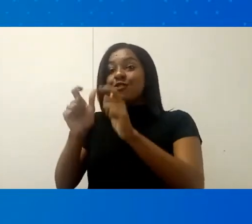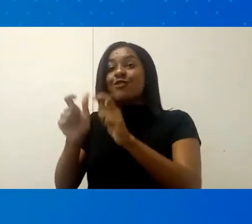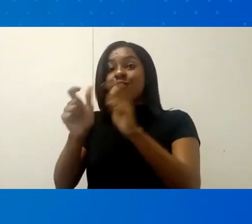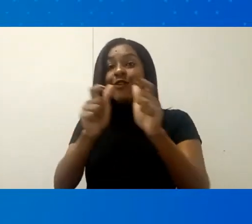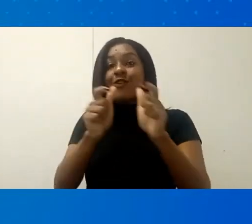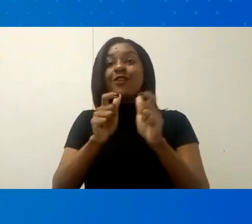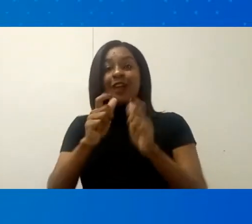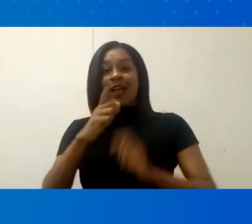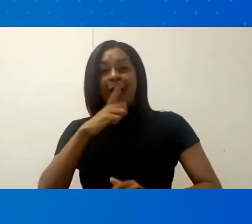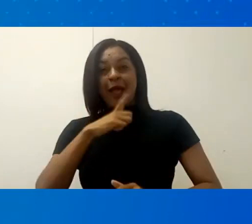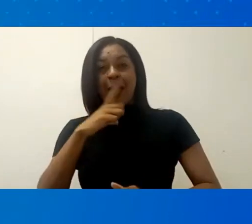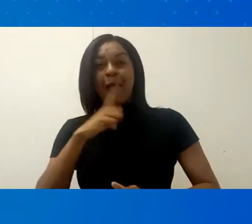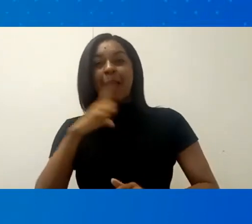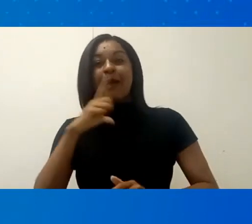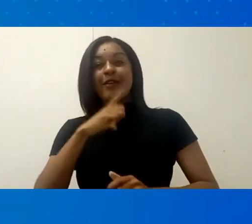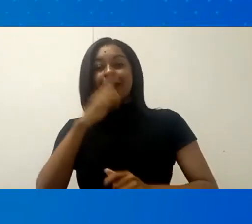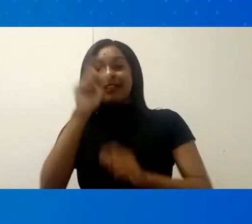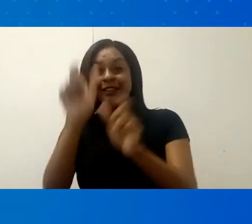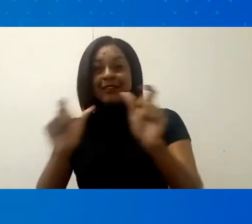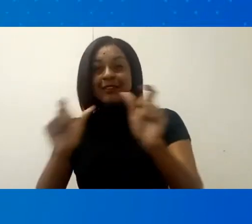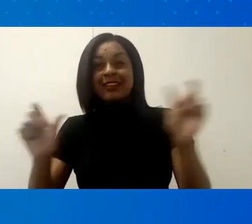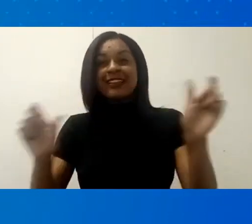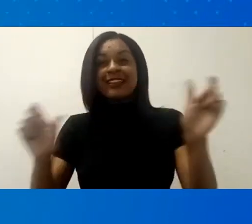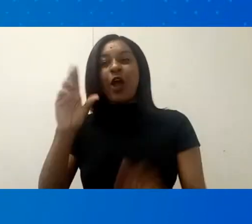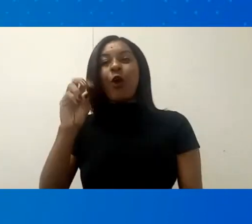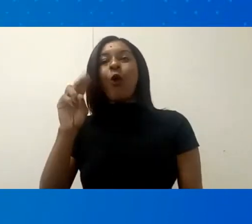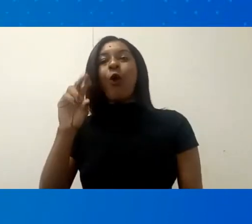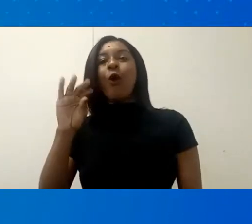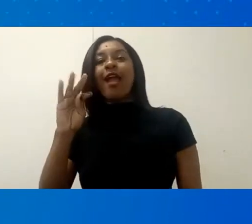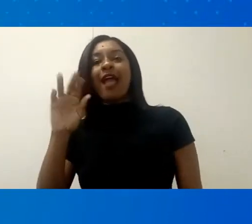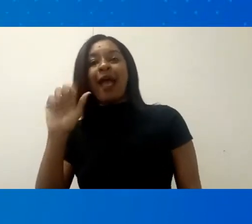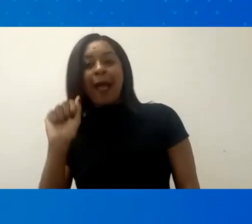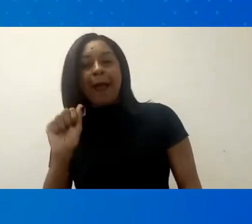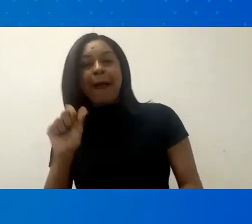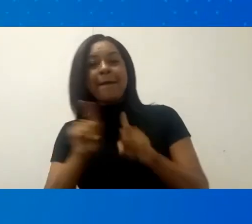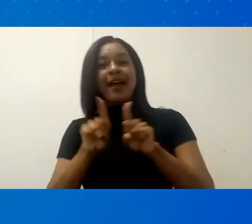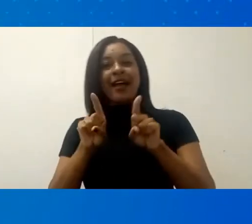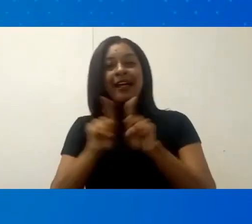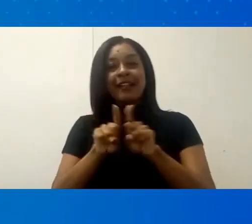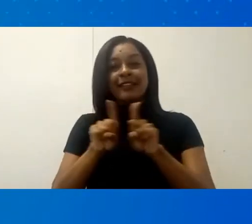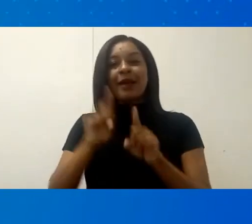Campinas Amapá Guariba